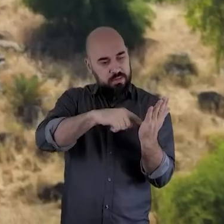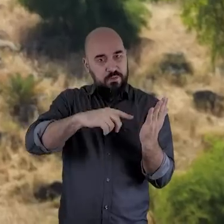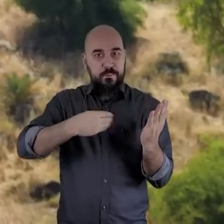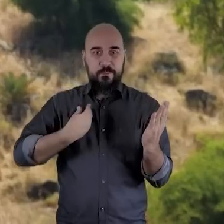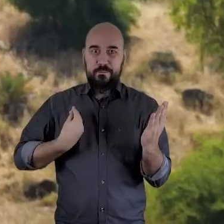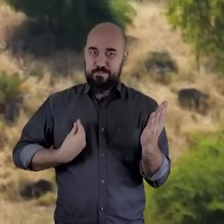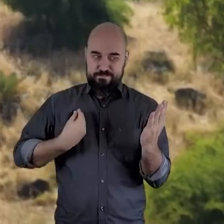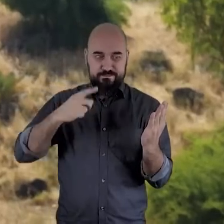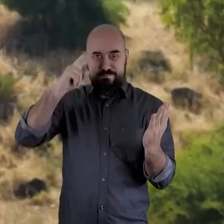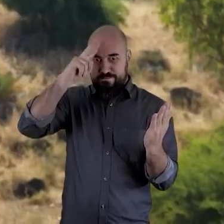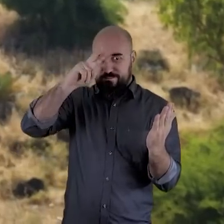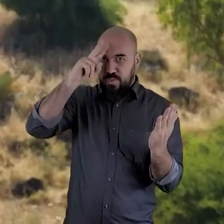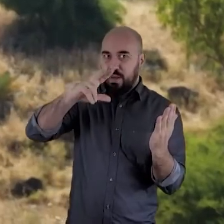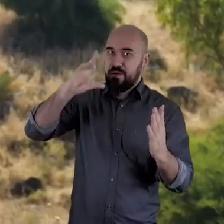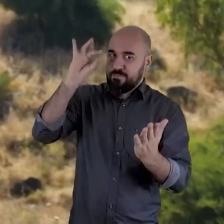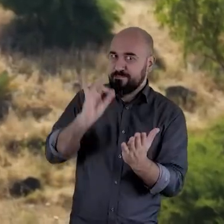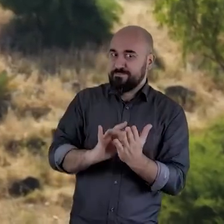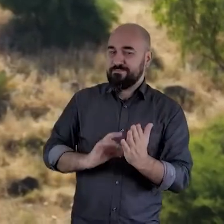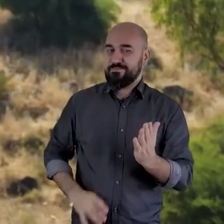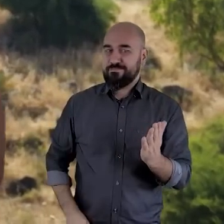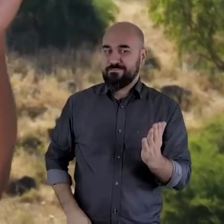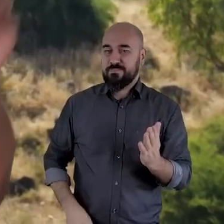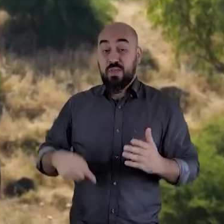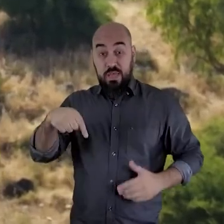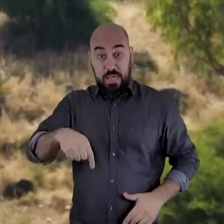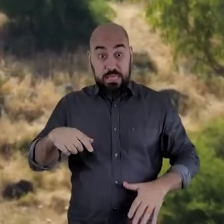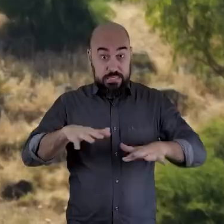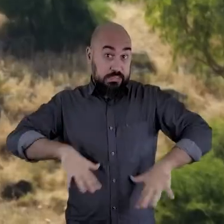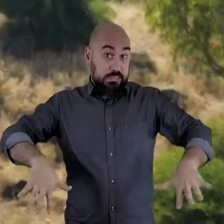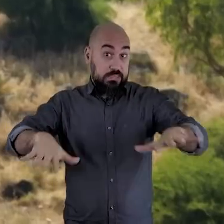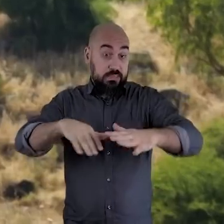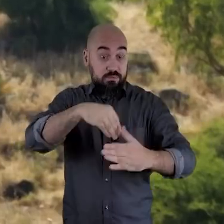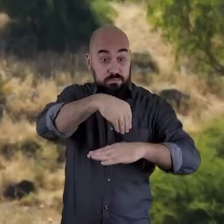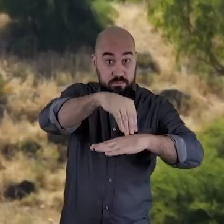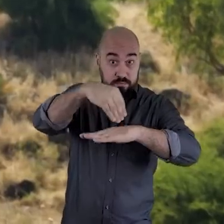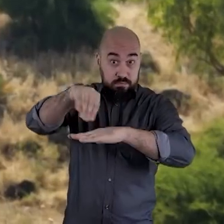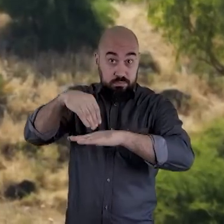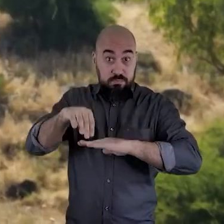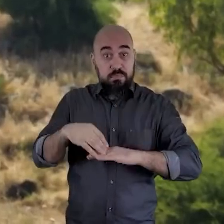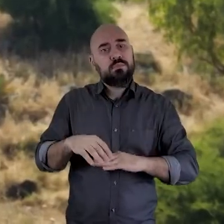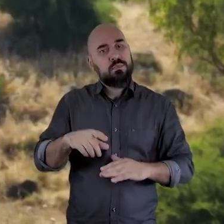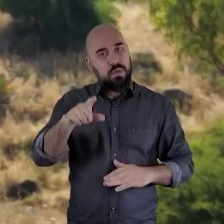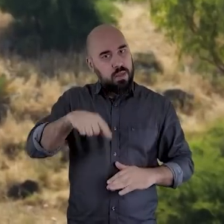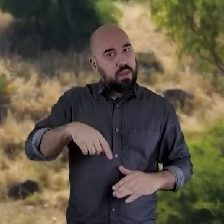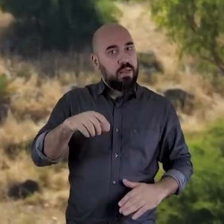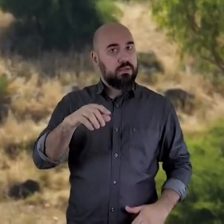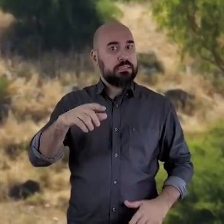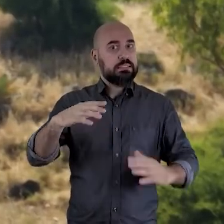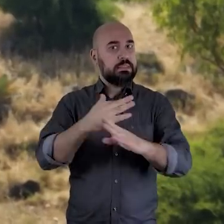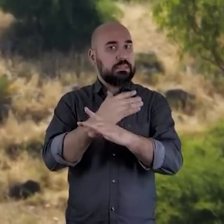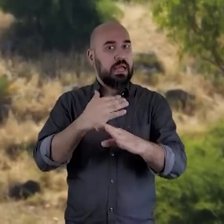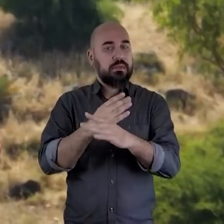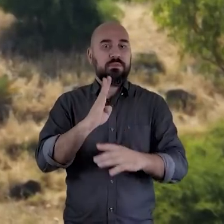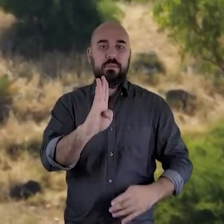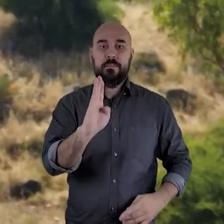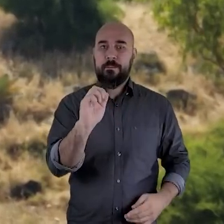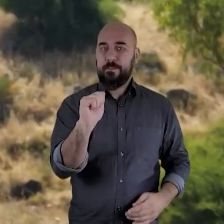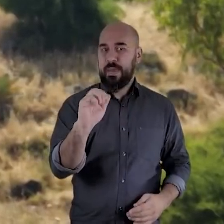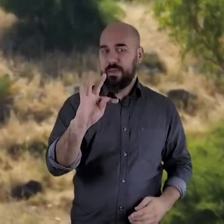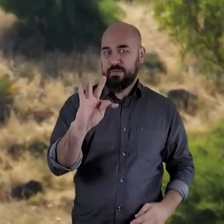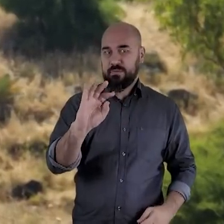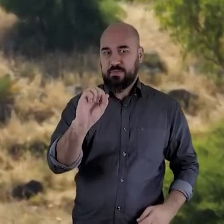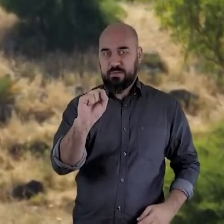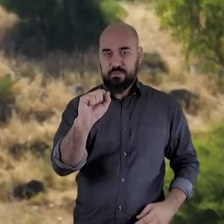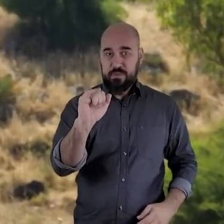hoje veio até o sítio arqueológico onde provavelmente foi a cidade de Betsaida, tantas vezes mencionada no Novo Testamento